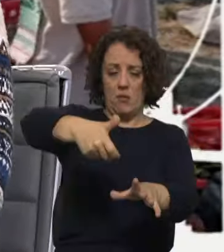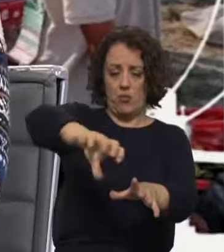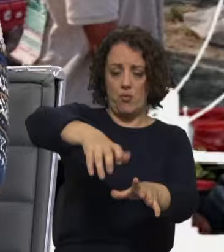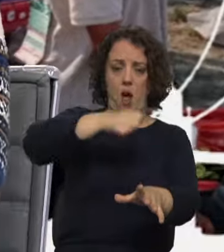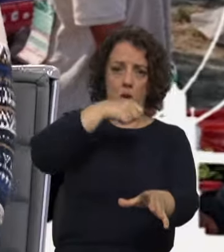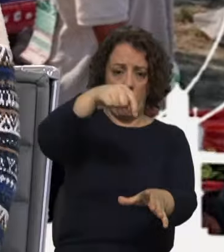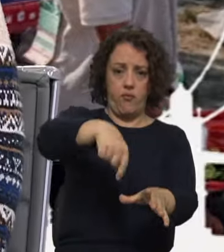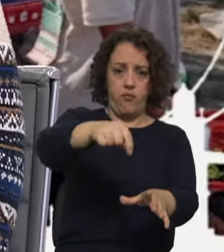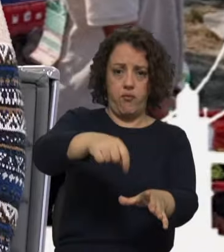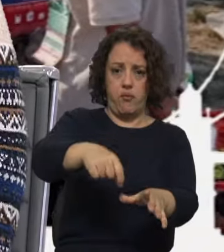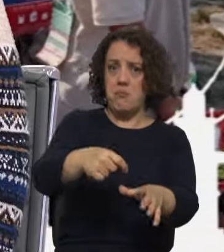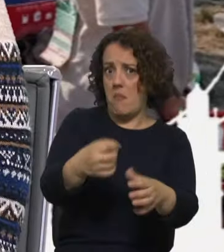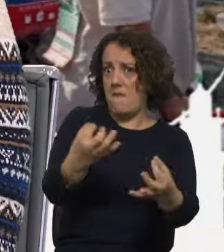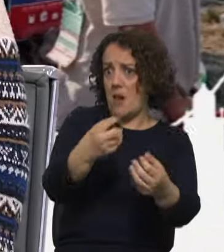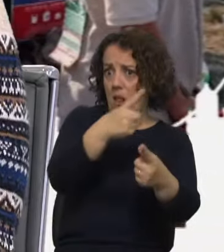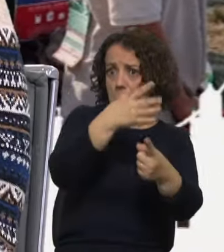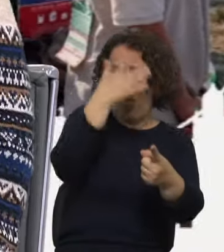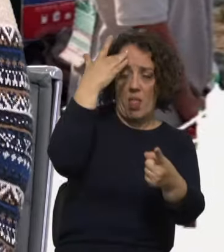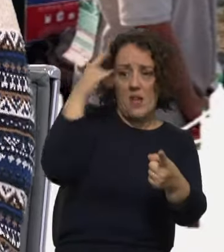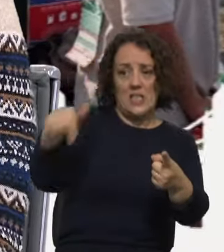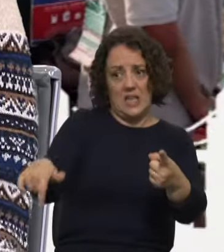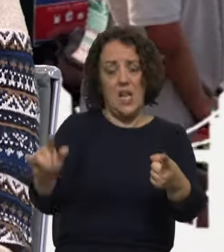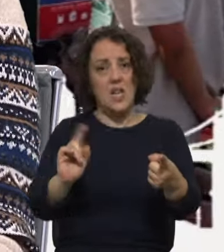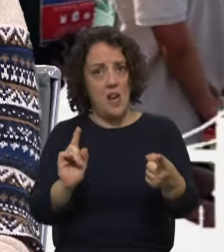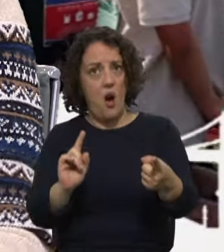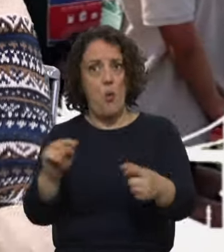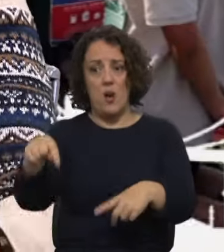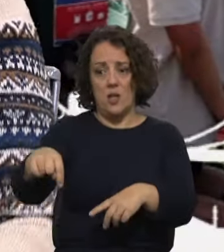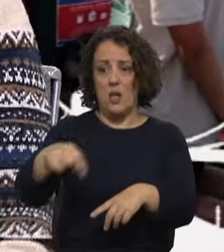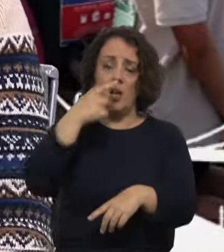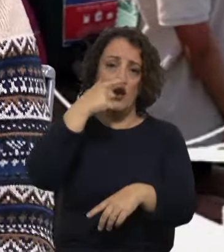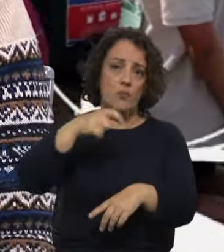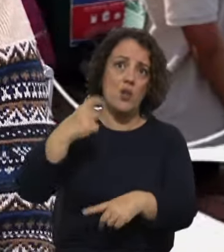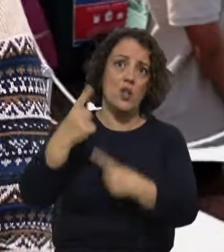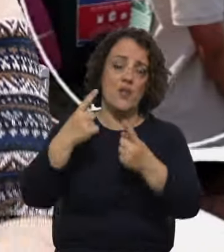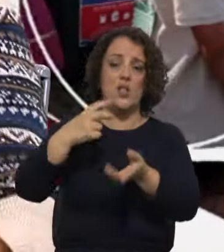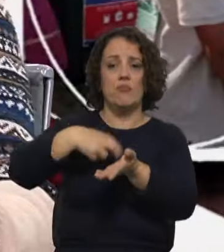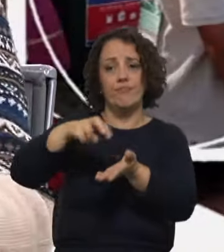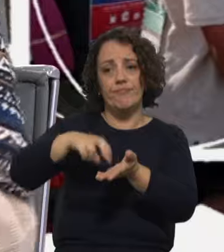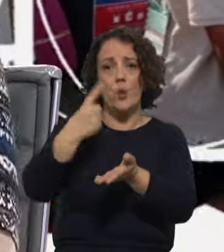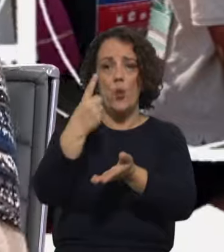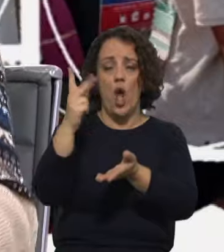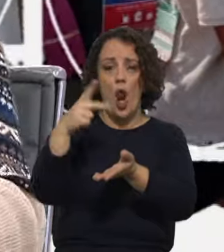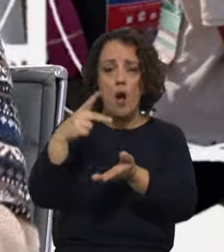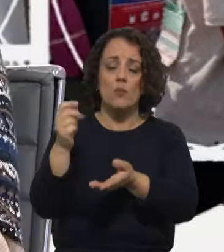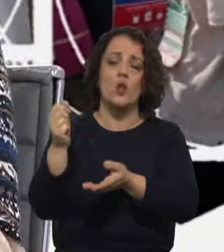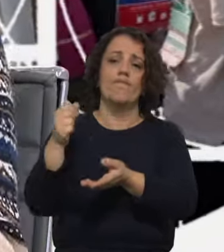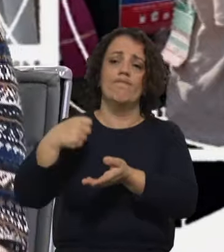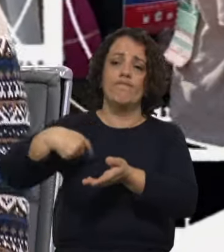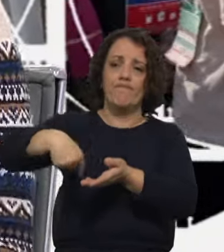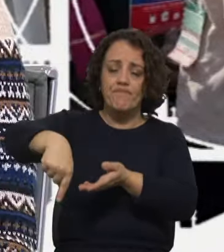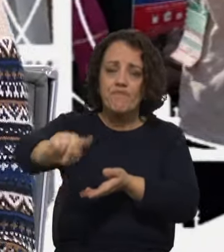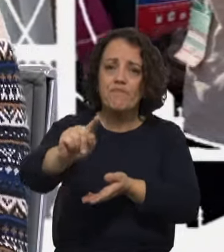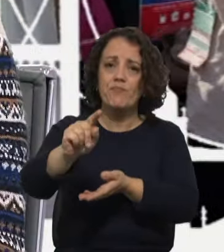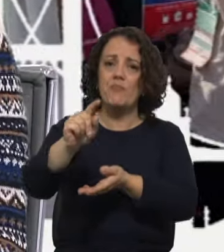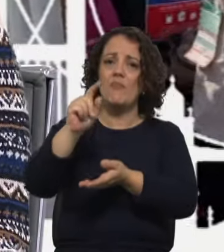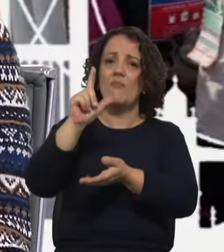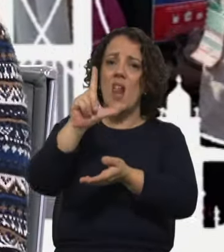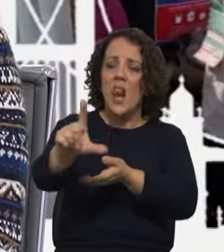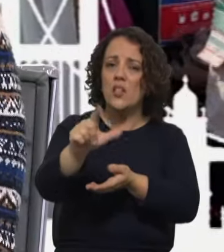e a vida nesse facto tá muito mais facilitada E aqui as pessoas muitas vezes têm que caminhar 1 ou 2 Km depois trazer 20 ou 40 l de água e